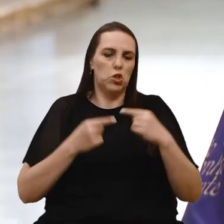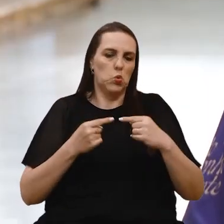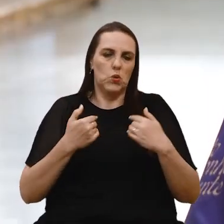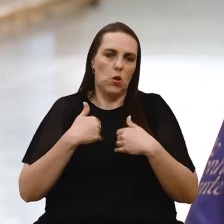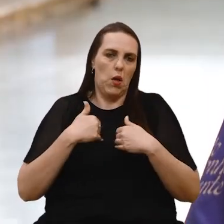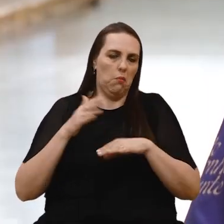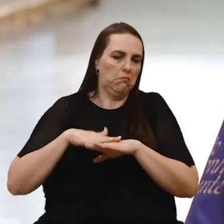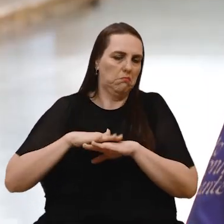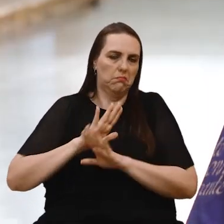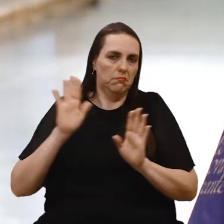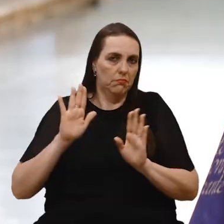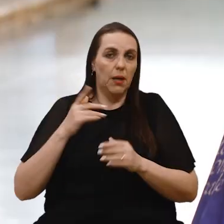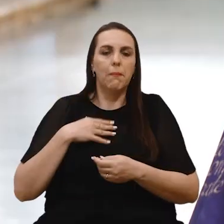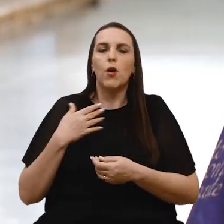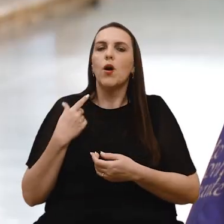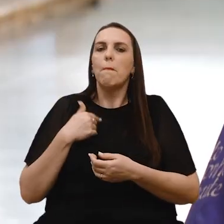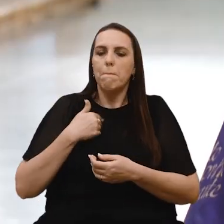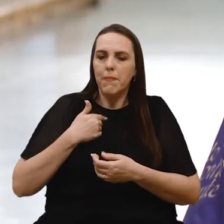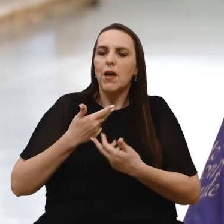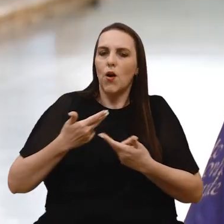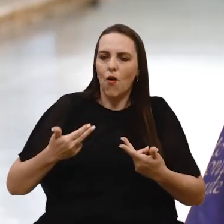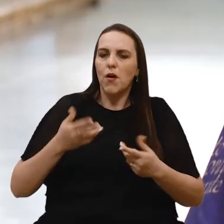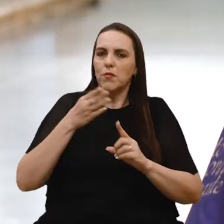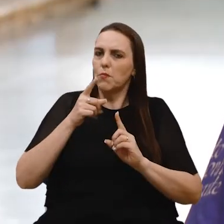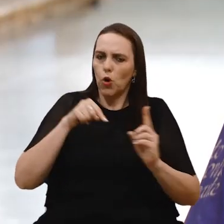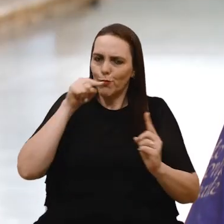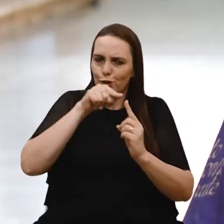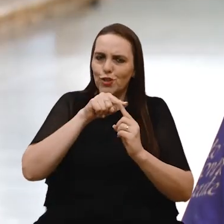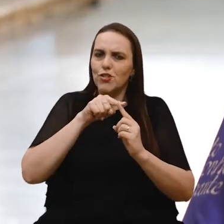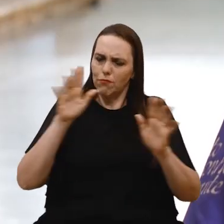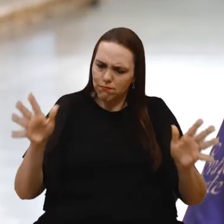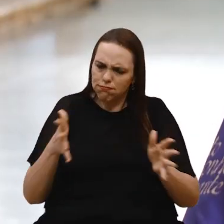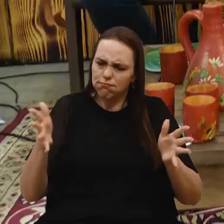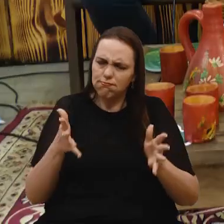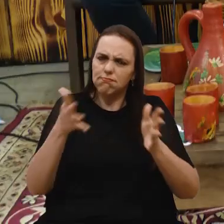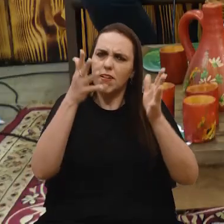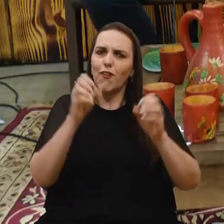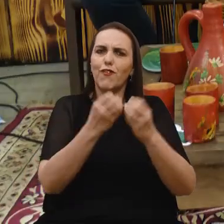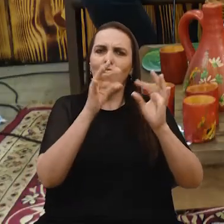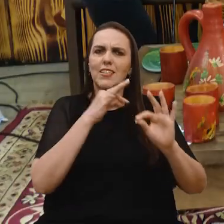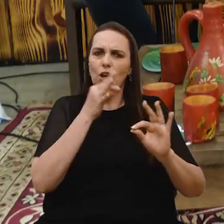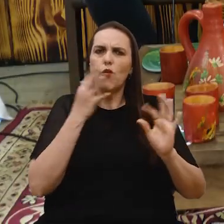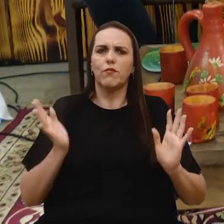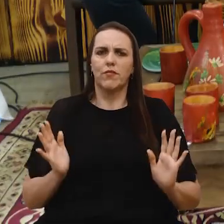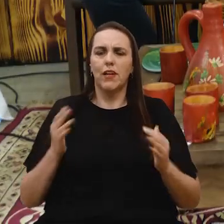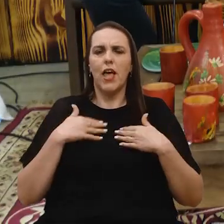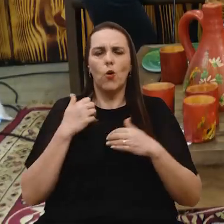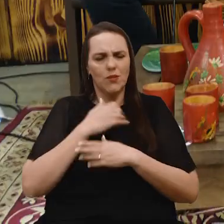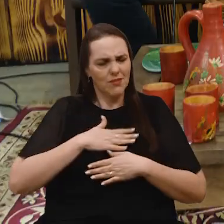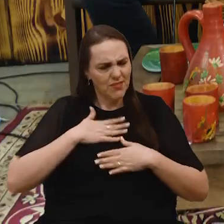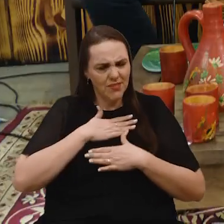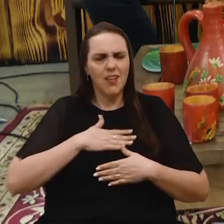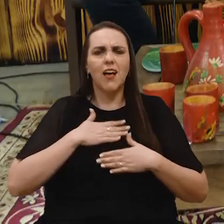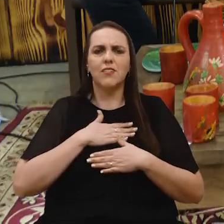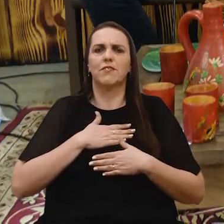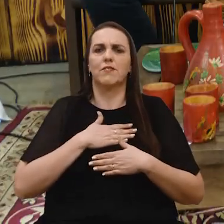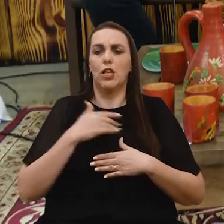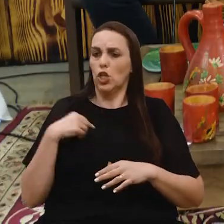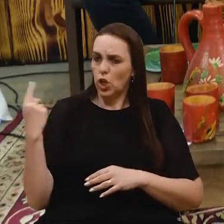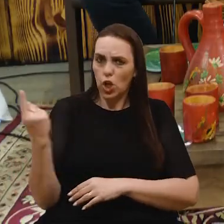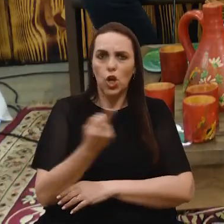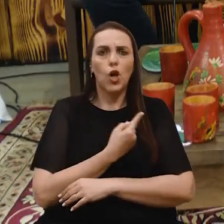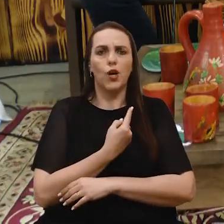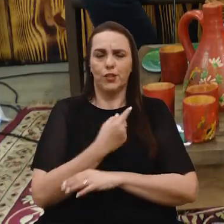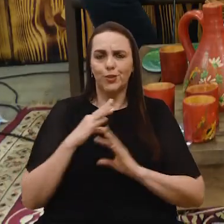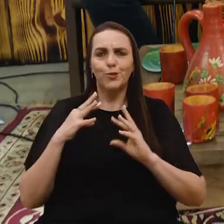claro, né? Uma toada política. O meu negócio é tocar a festa da uva, fazer ela acontecer, e estou bastante satisfeito.